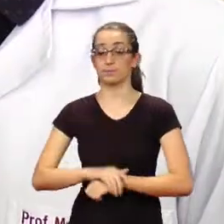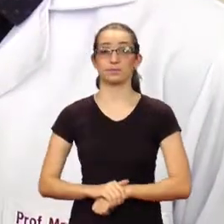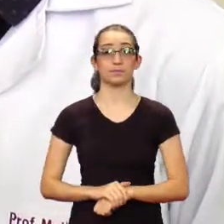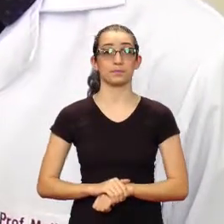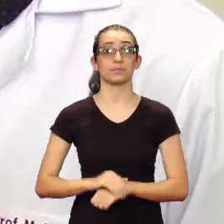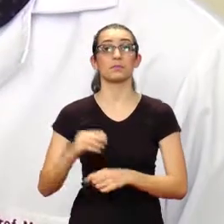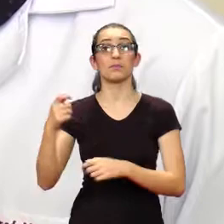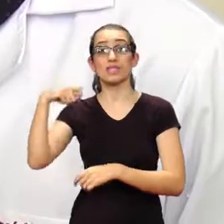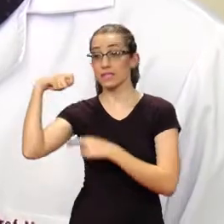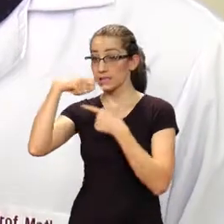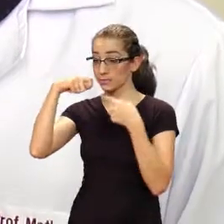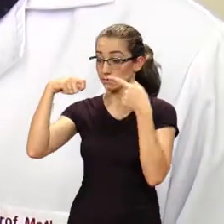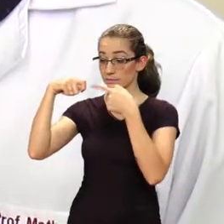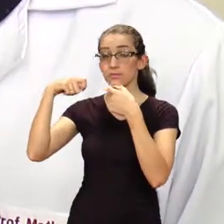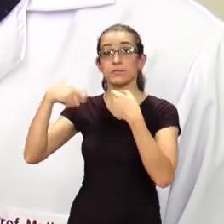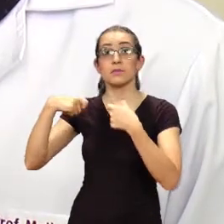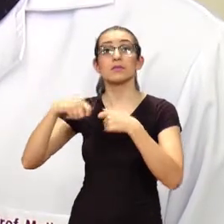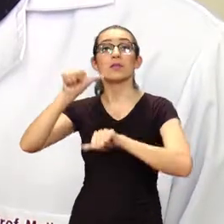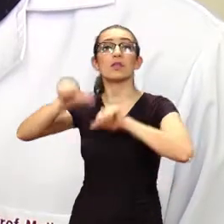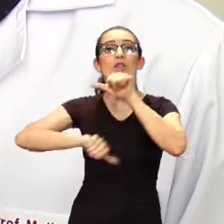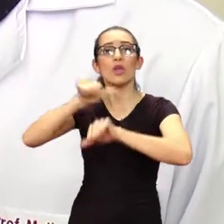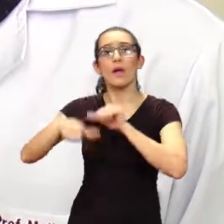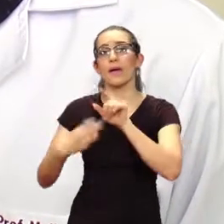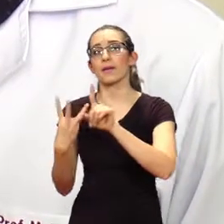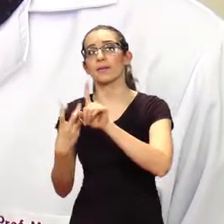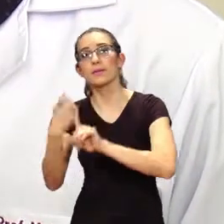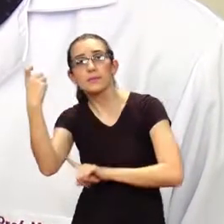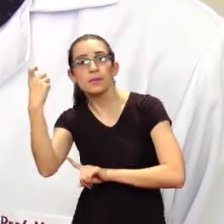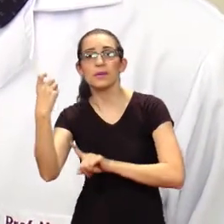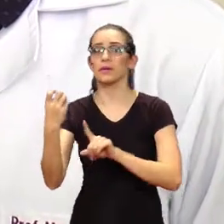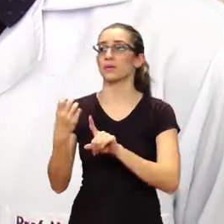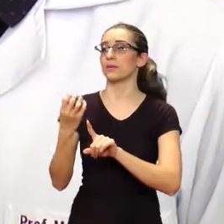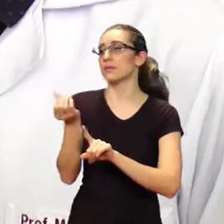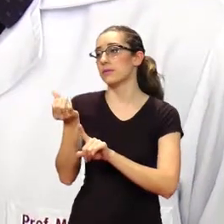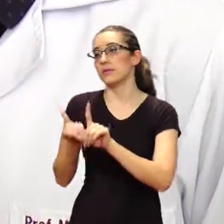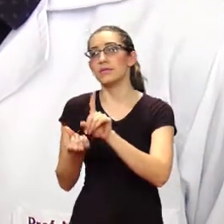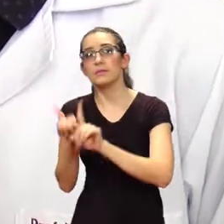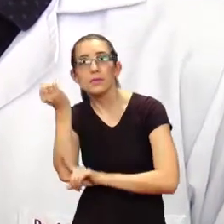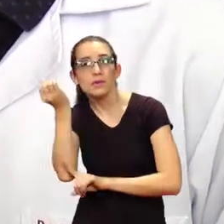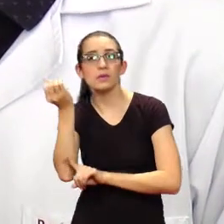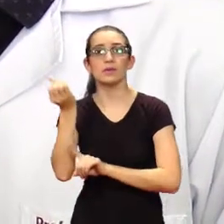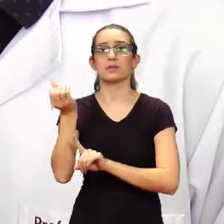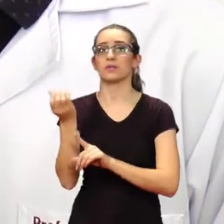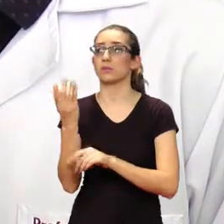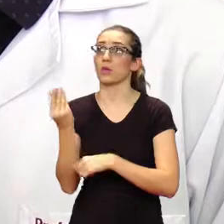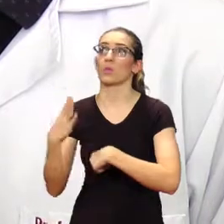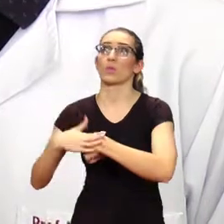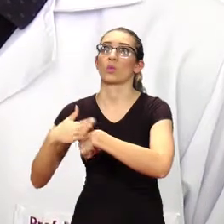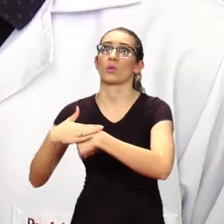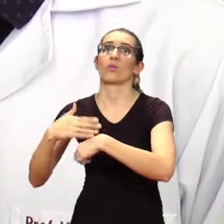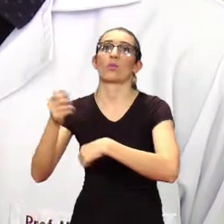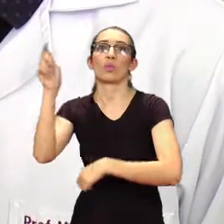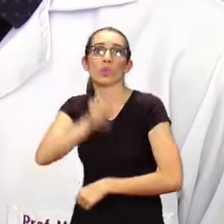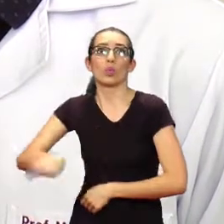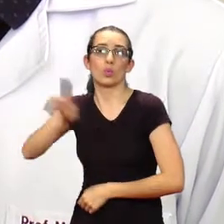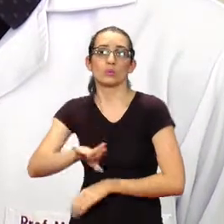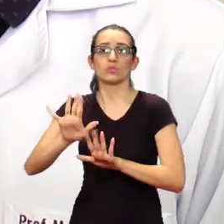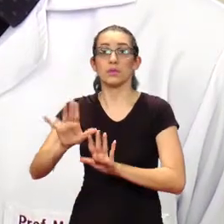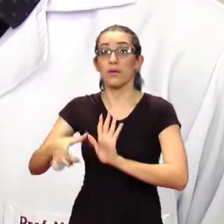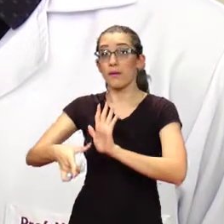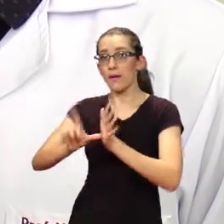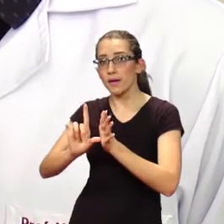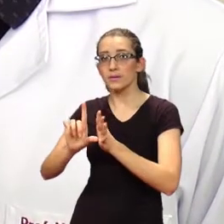A escova deve ser trocada também com um tempo razoável, do tipo 3 meses, 6 meses, não muito